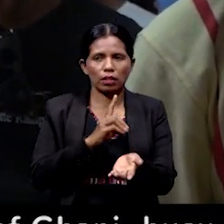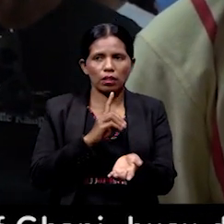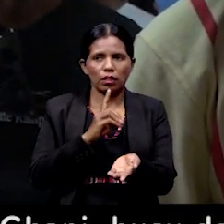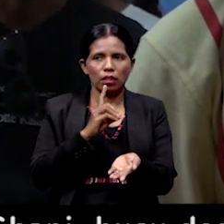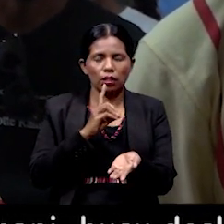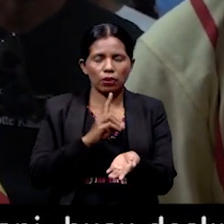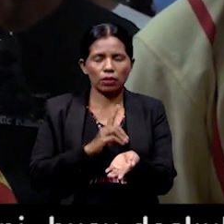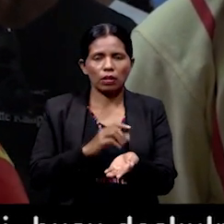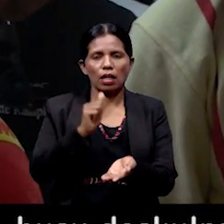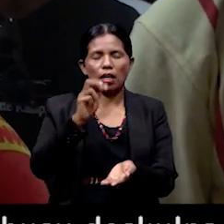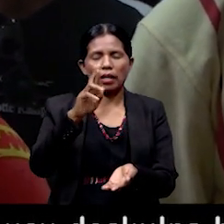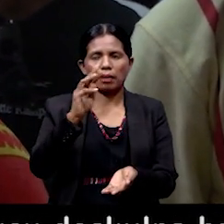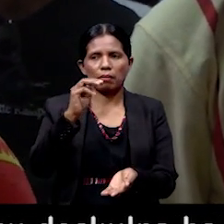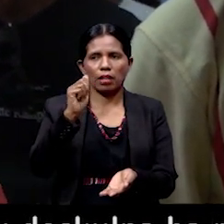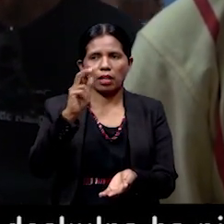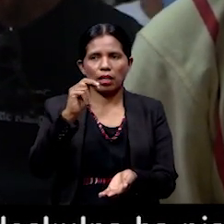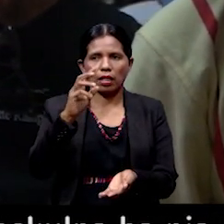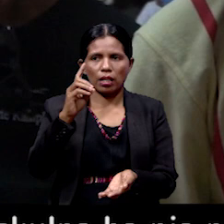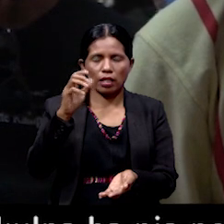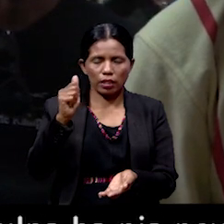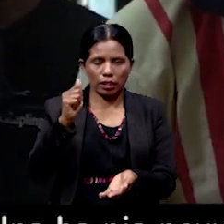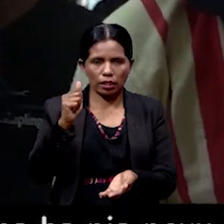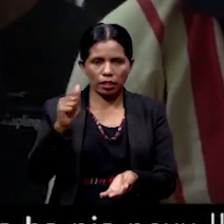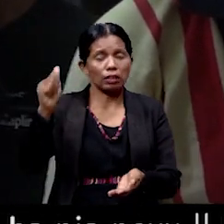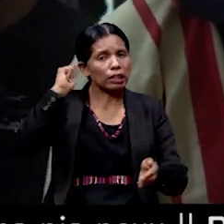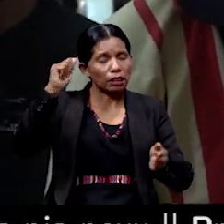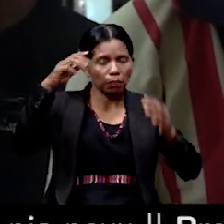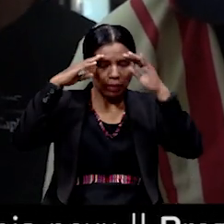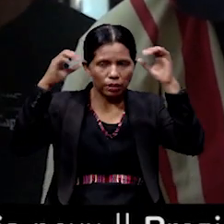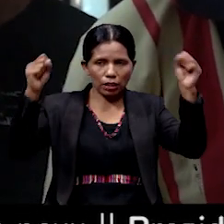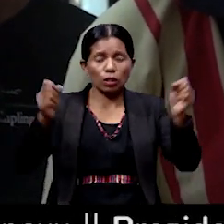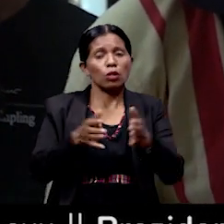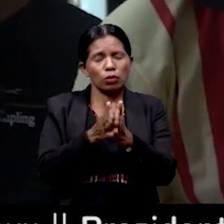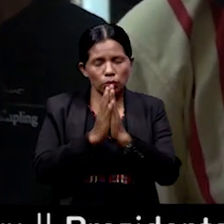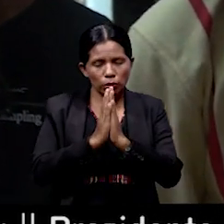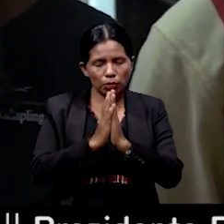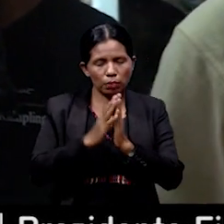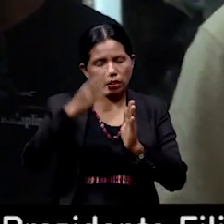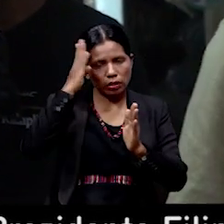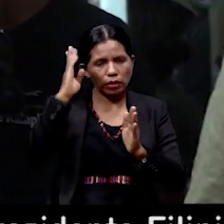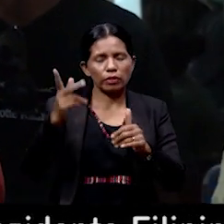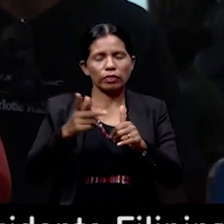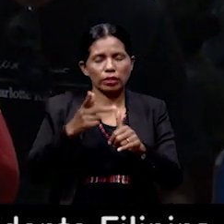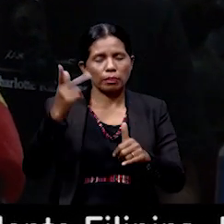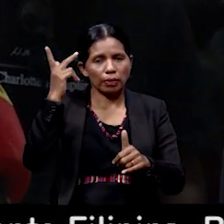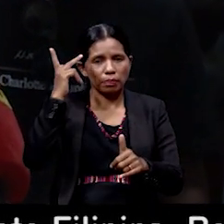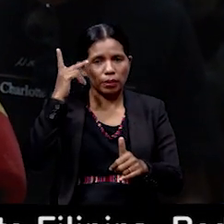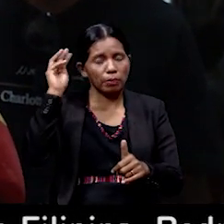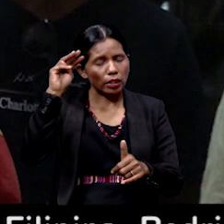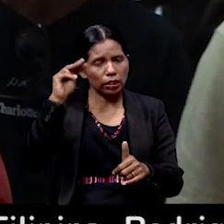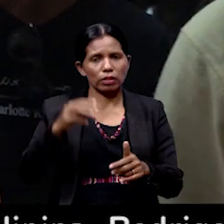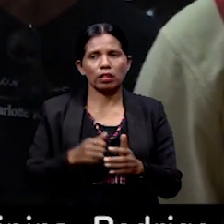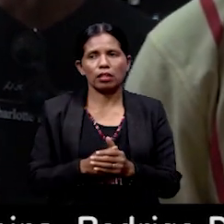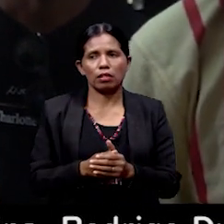doutora Armanda Berta, atu candidatura tam presidente da república. Nenu suba senhora Armanda Berta, vice primeiro ministro Ronakare,